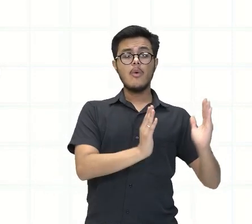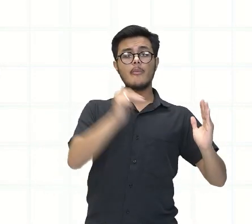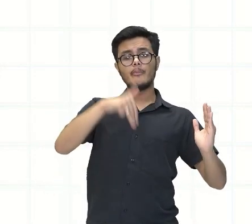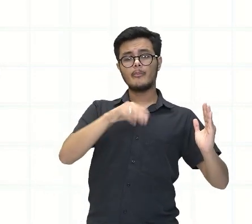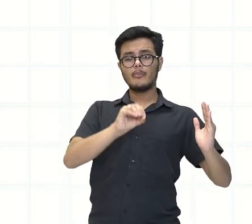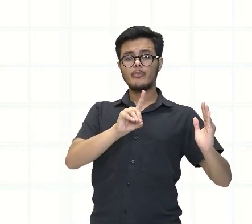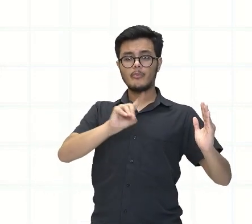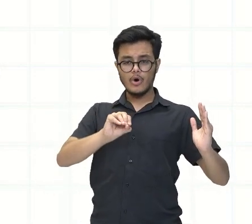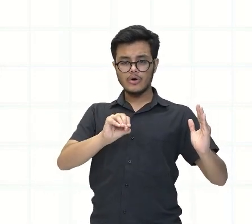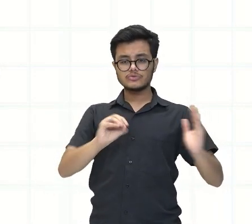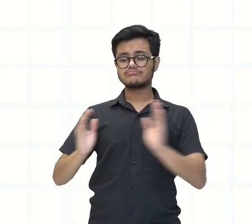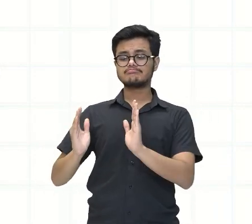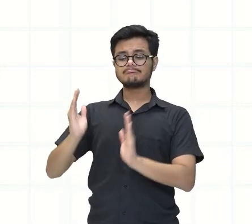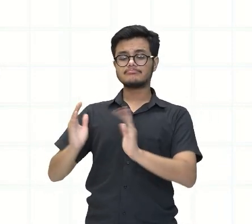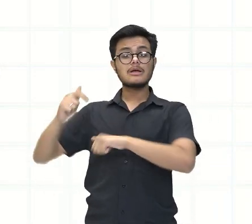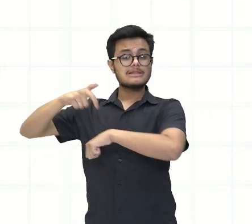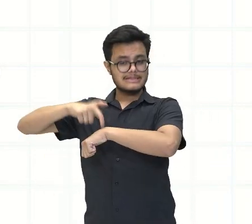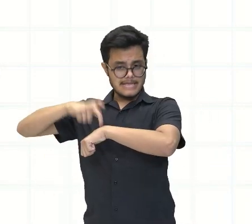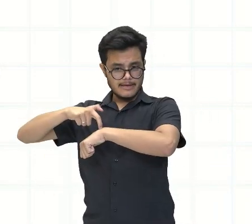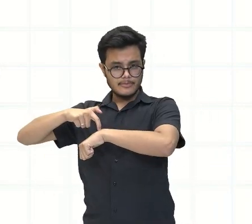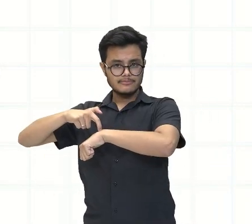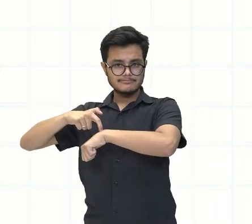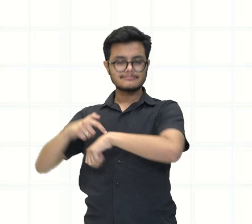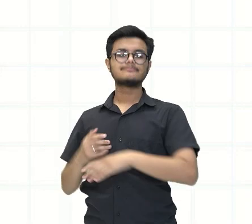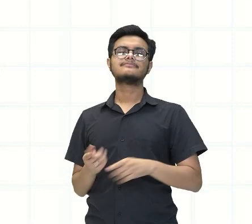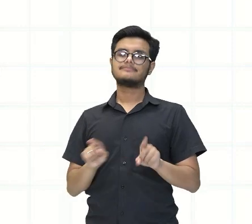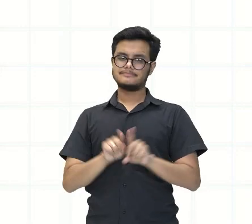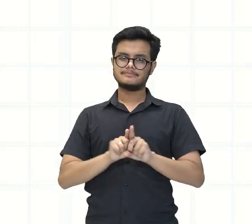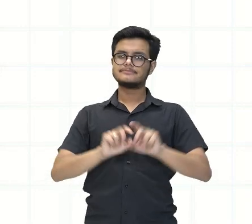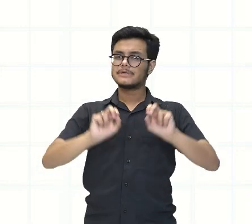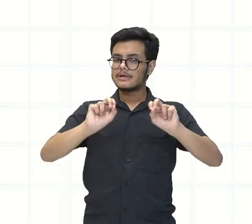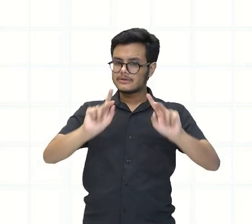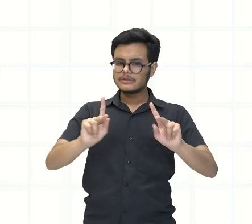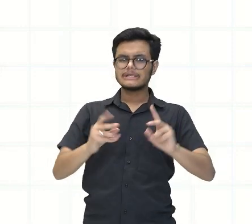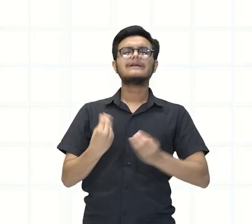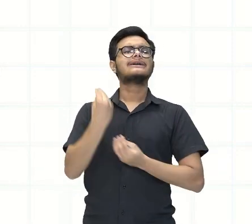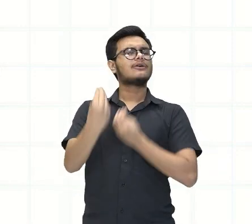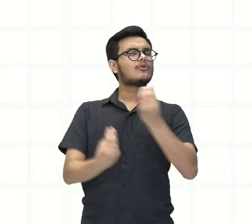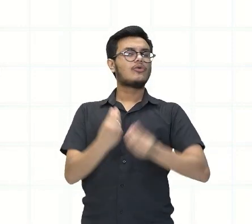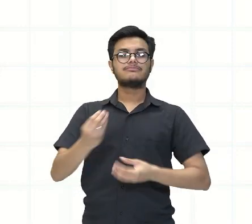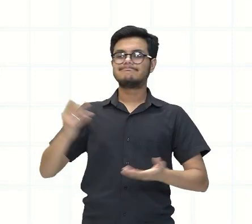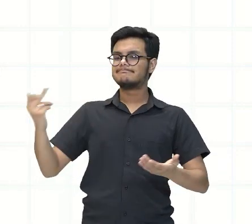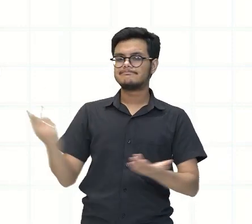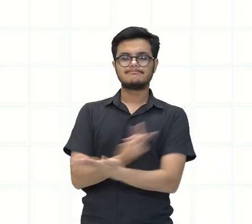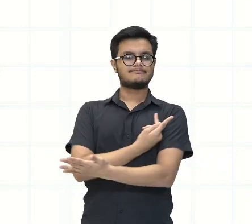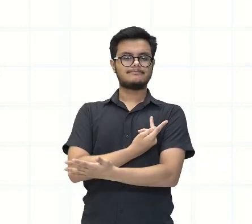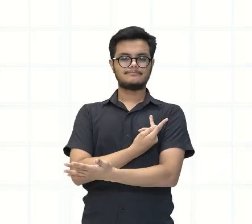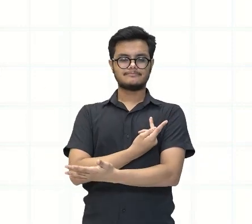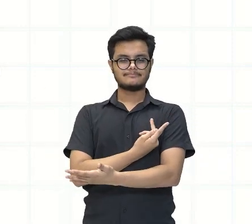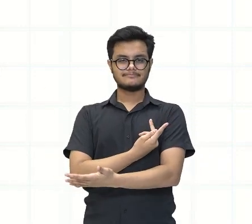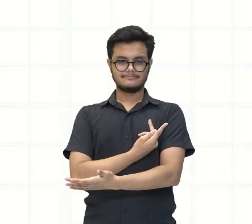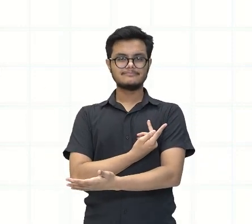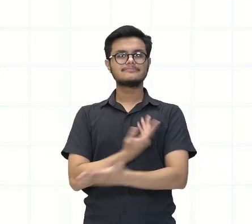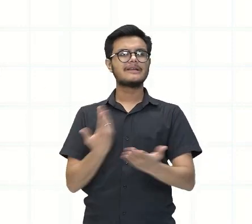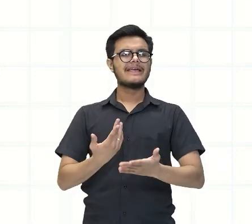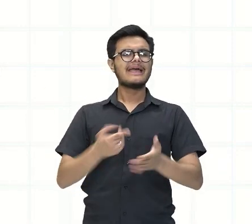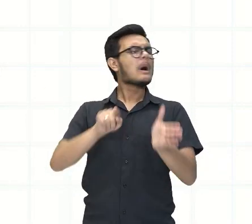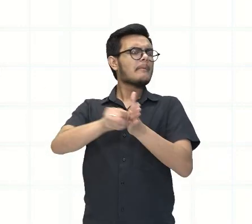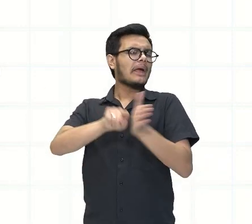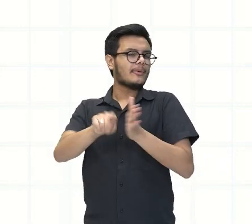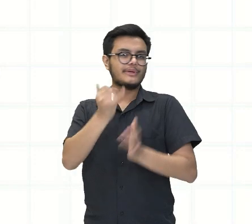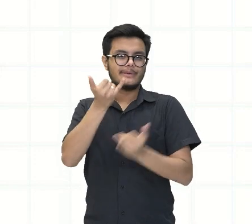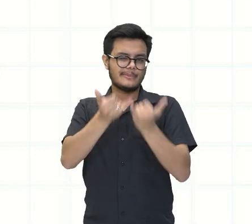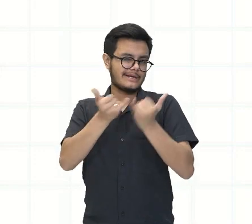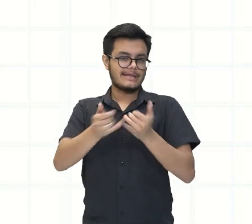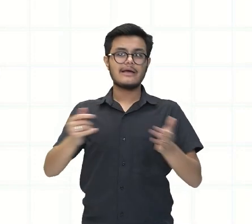que é a marca de tempo, e indicam o modo como a ação é apresentada, se é no modo indicativo, se é no